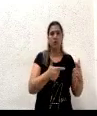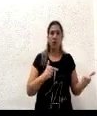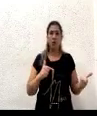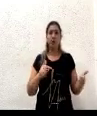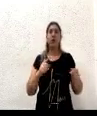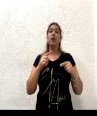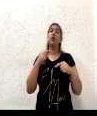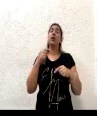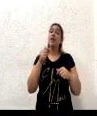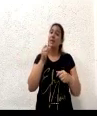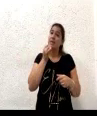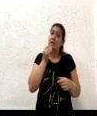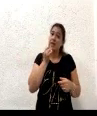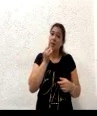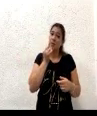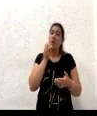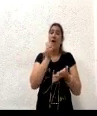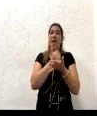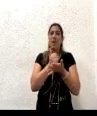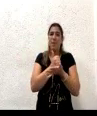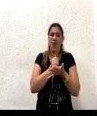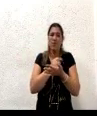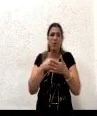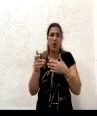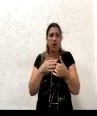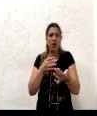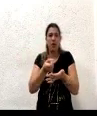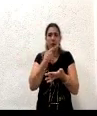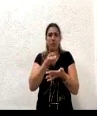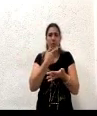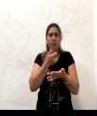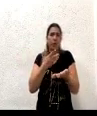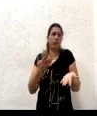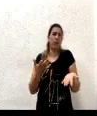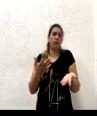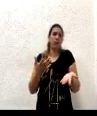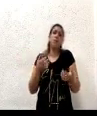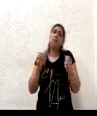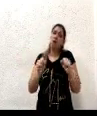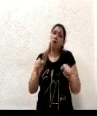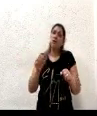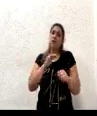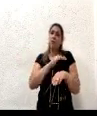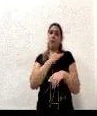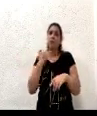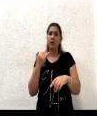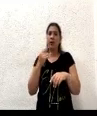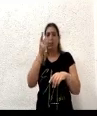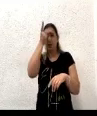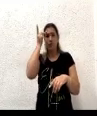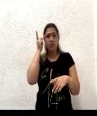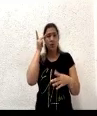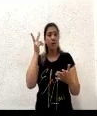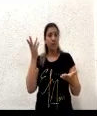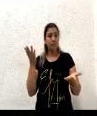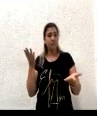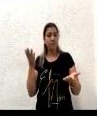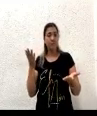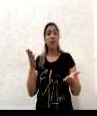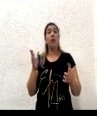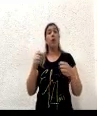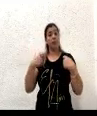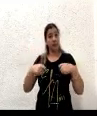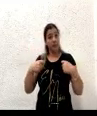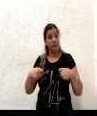porque informações que eu tive depois que eu perdi minha esposa. Então, gostaria que você esclarecesse para a população isso, por favor. Sim, com